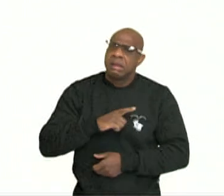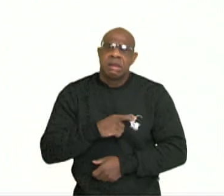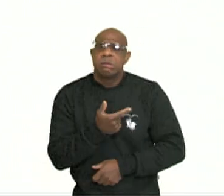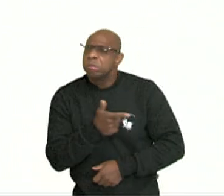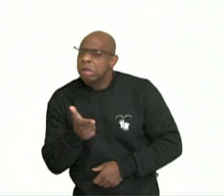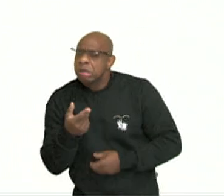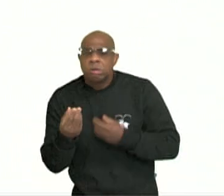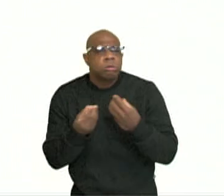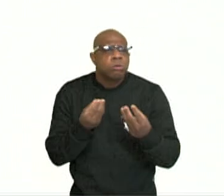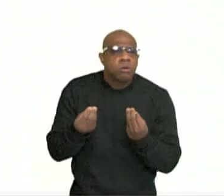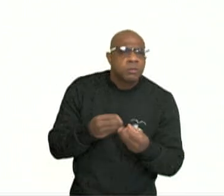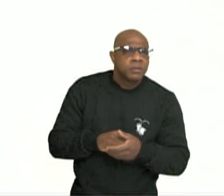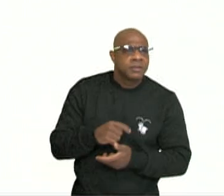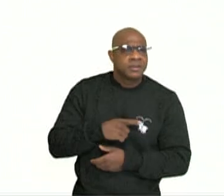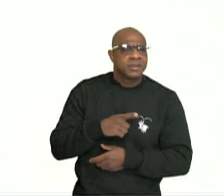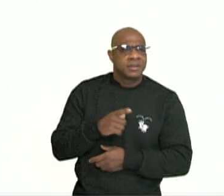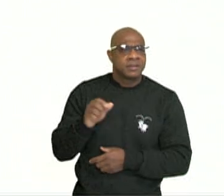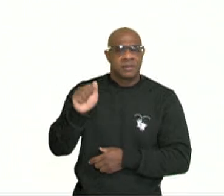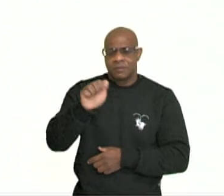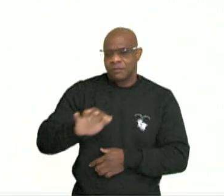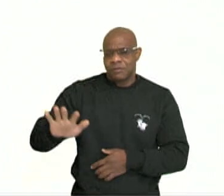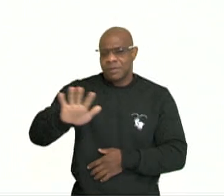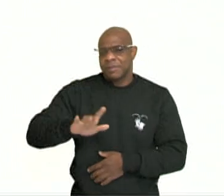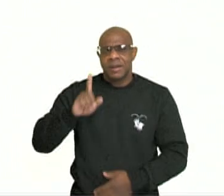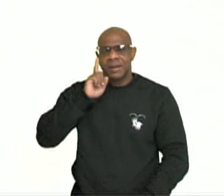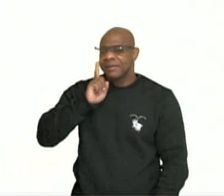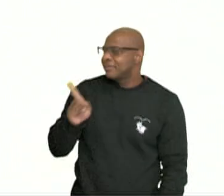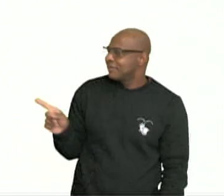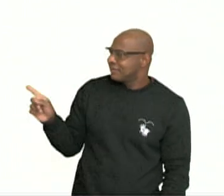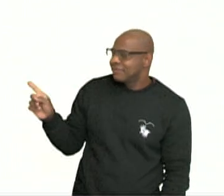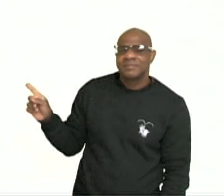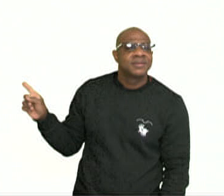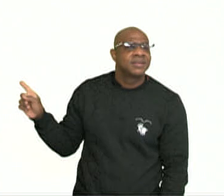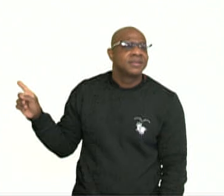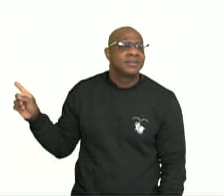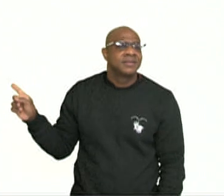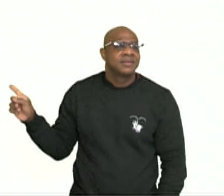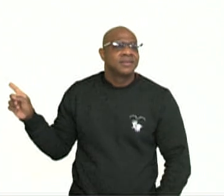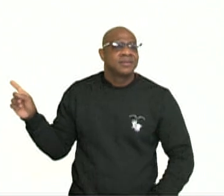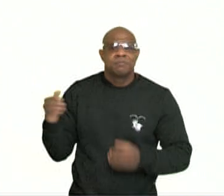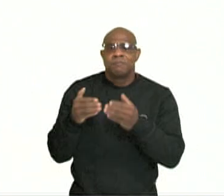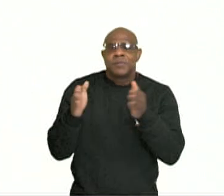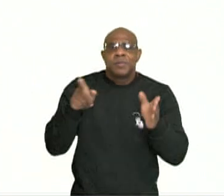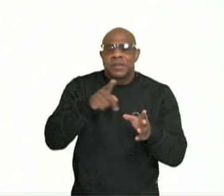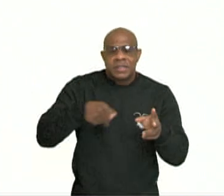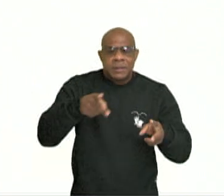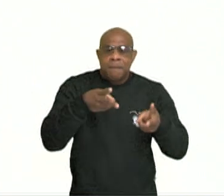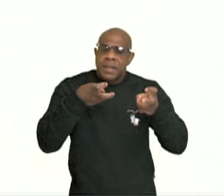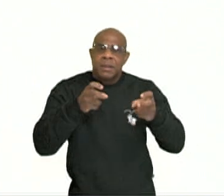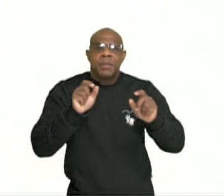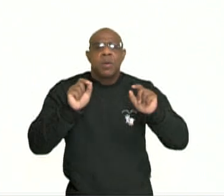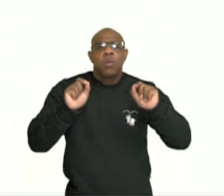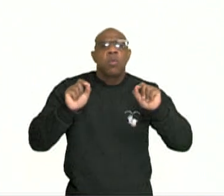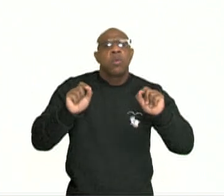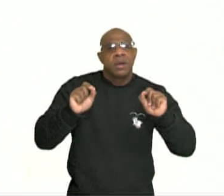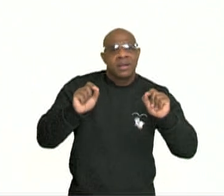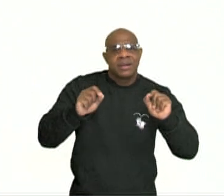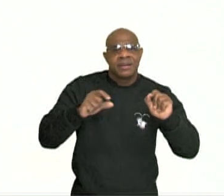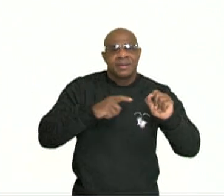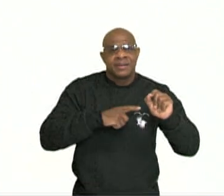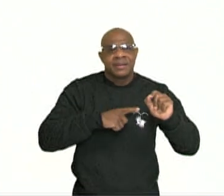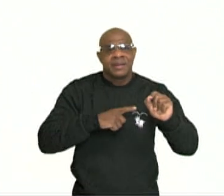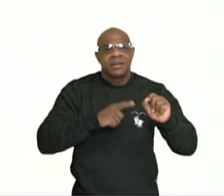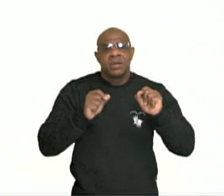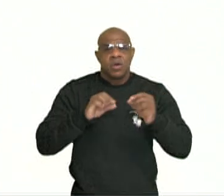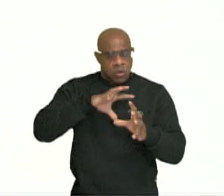que é? Coloquei aqui na iconografia, ó, uma imagem bem abrangente para você perceber, né,